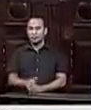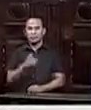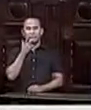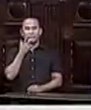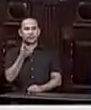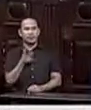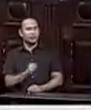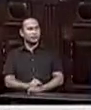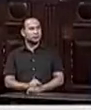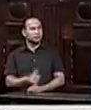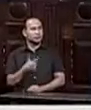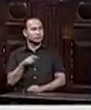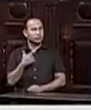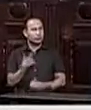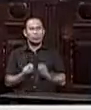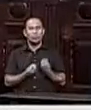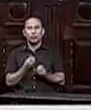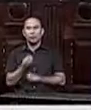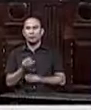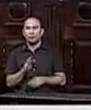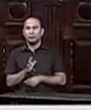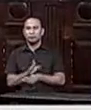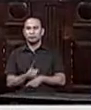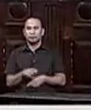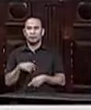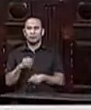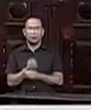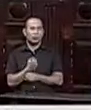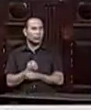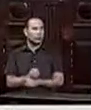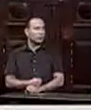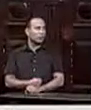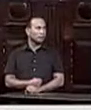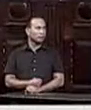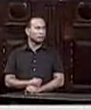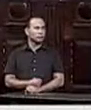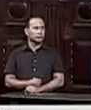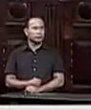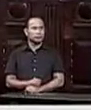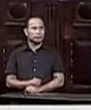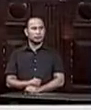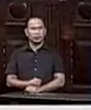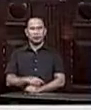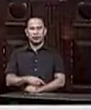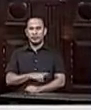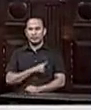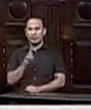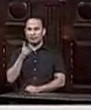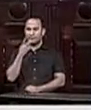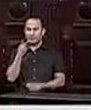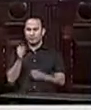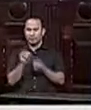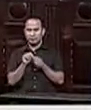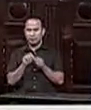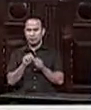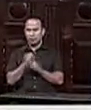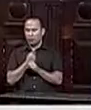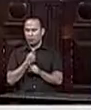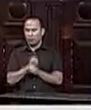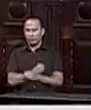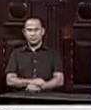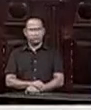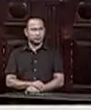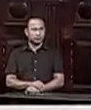que não tinha recurso para a conclusão das obras, para concluir, senhor deputado. Se negando a fazer uma obra na Rio